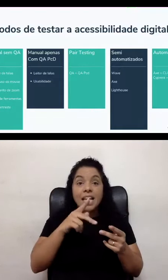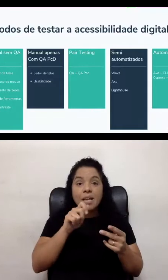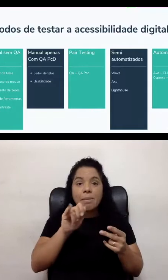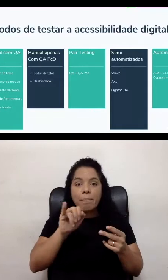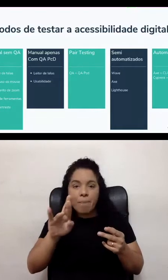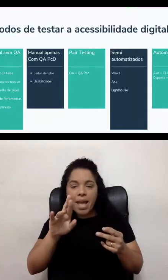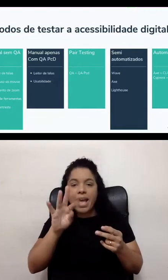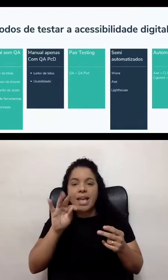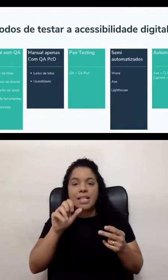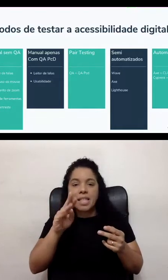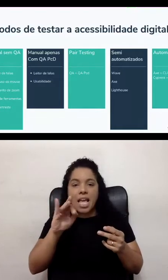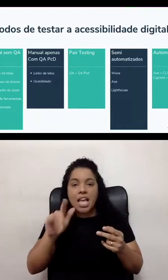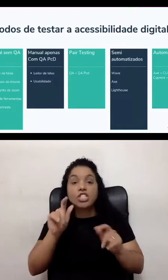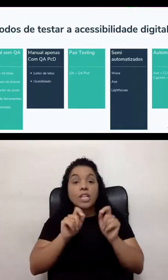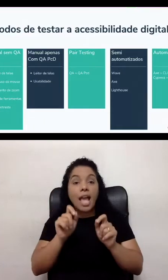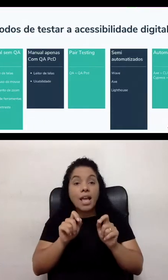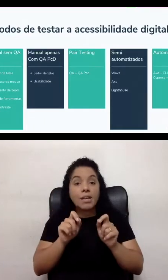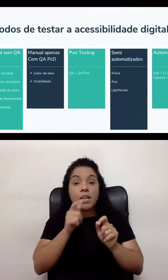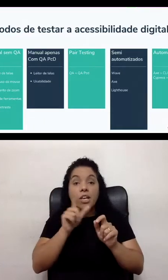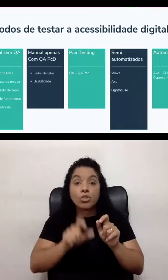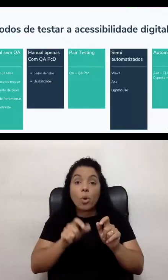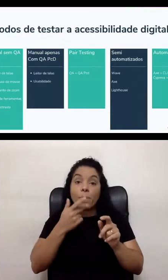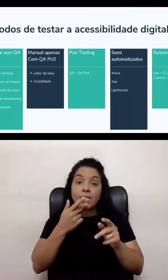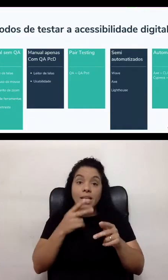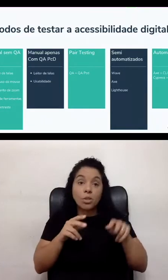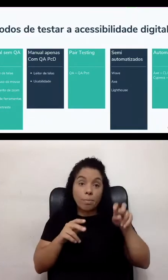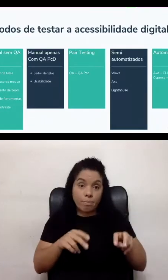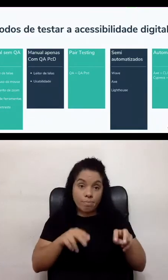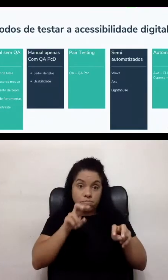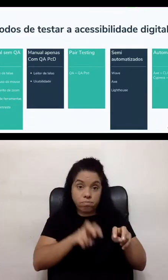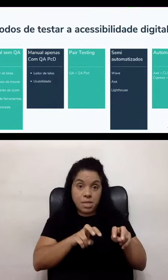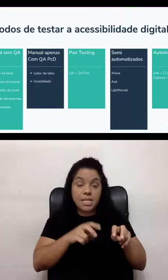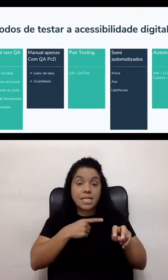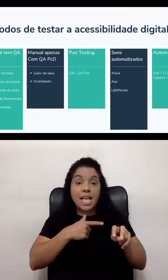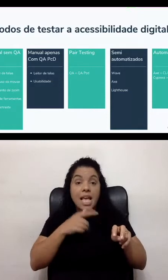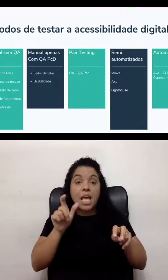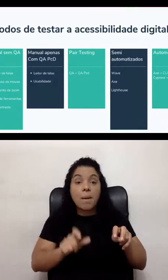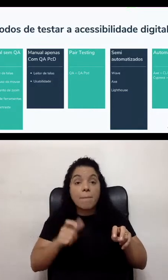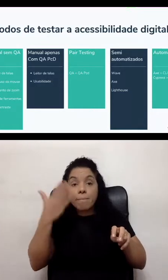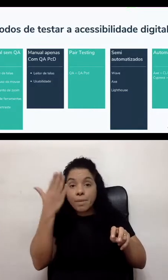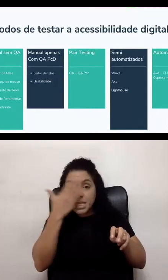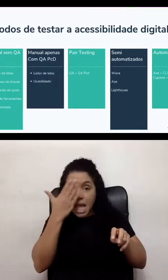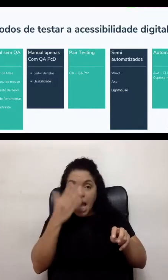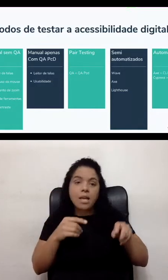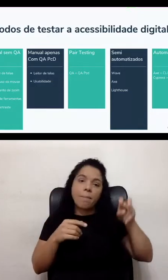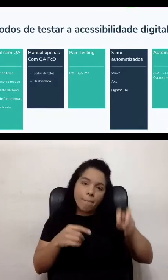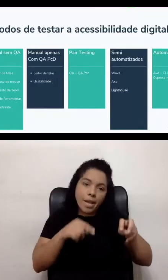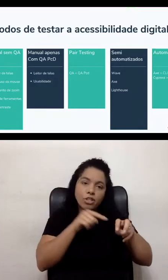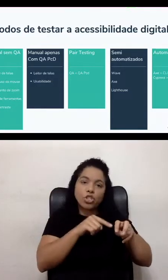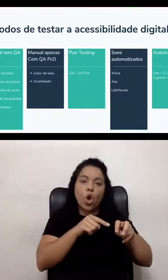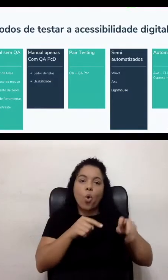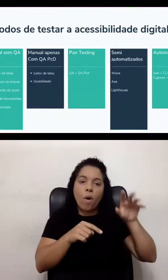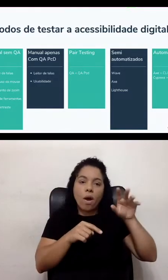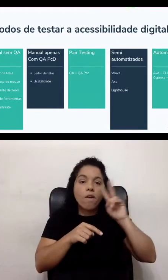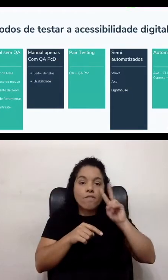uma pessoa vidente, falando também no caso de fazer teste com pessoa, digamos que eu tenha um